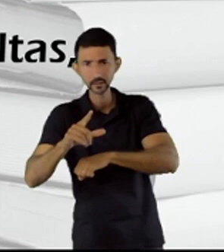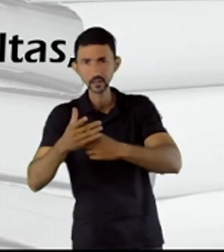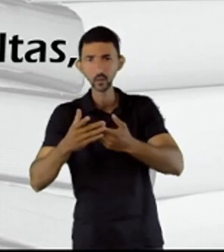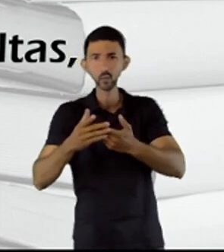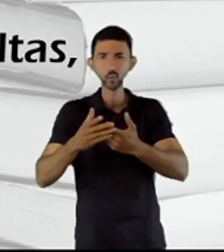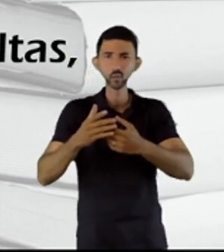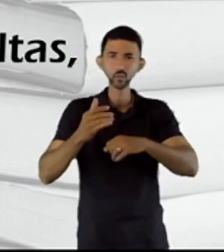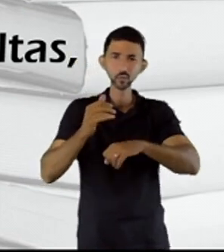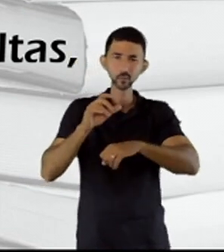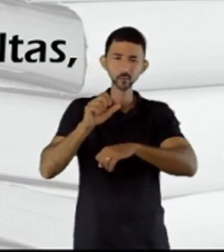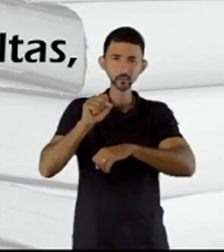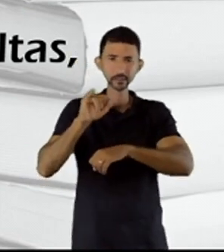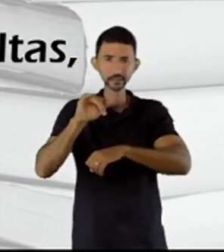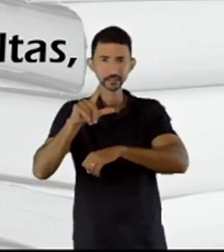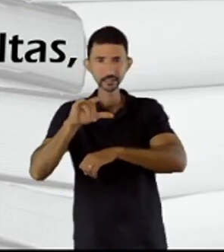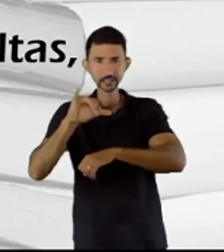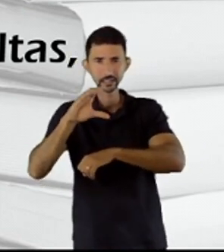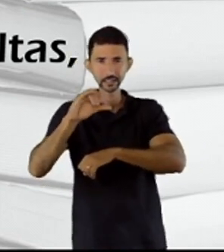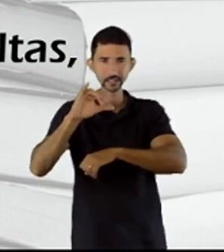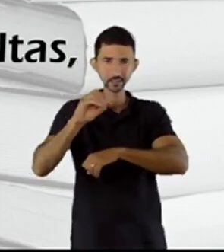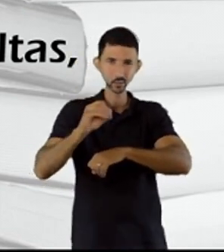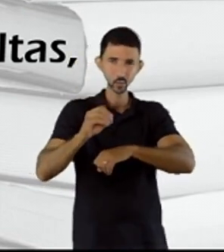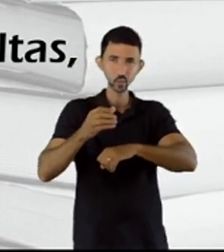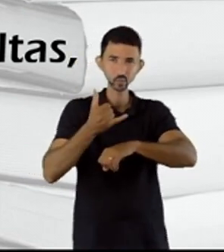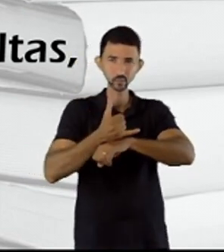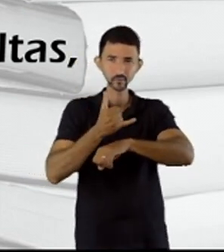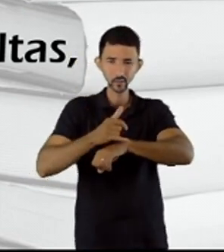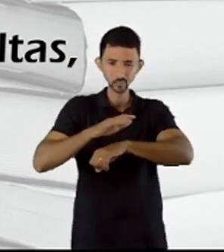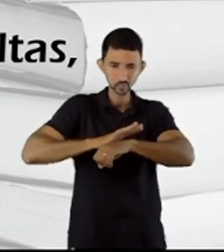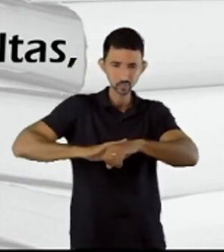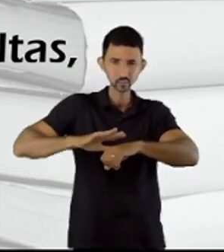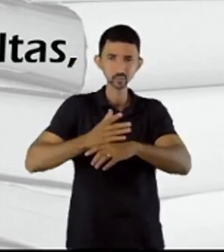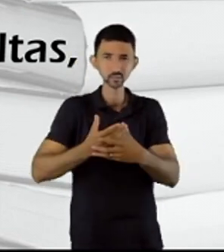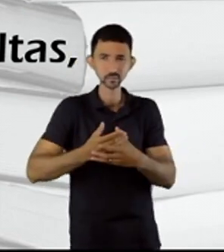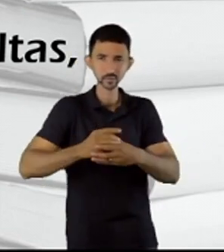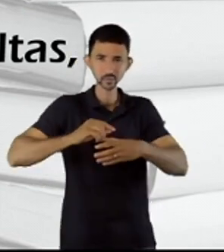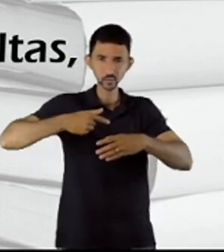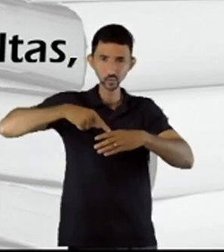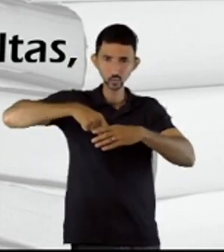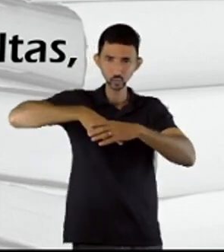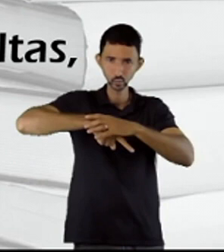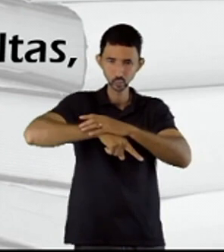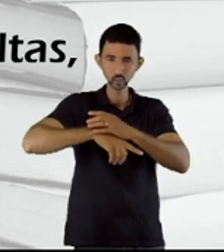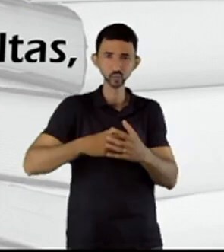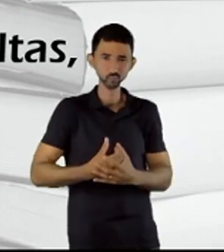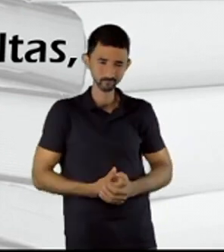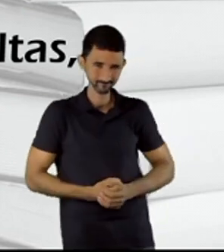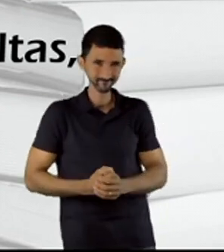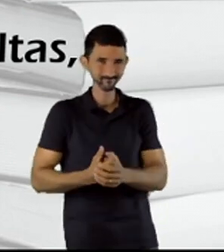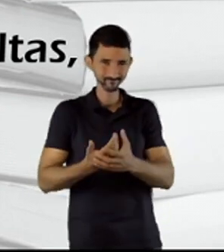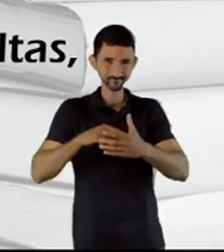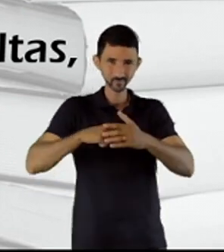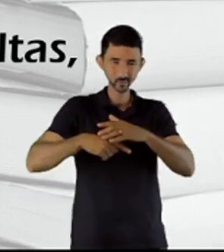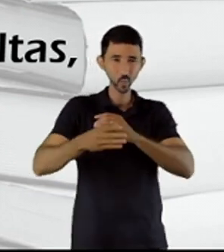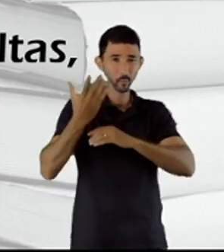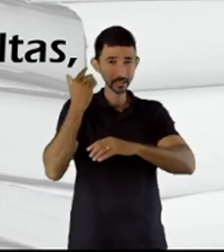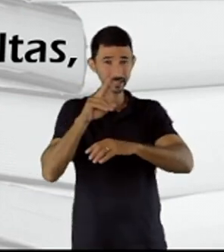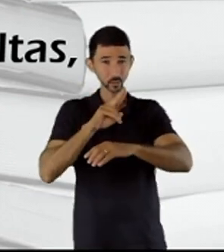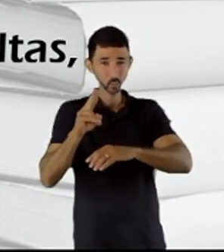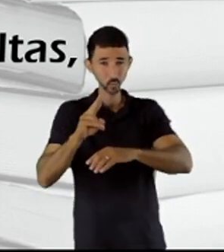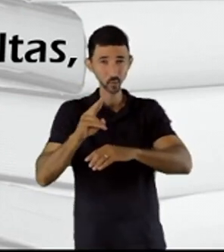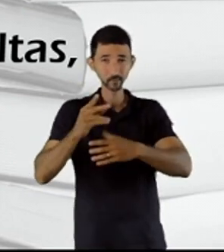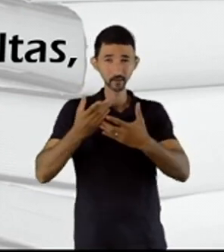e ferro, tanto que antigamente se chamava o núcleo de NiF, que são as iniciais de